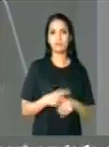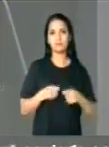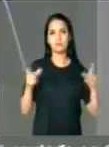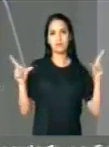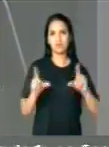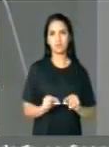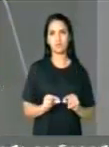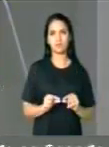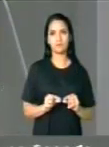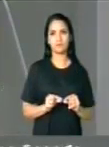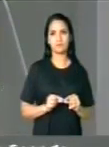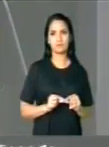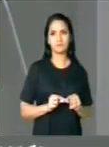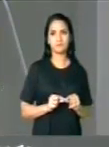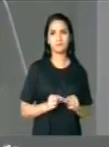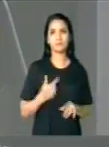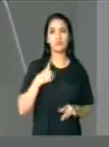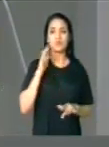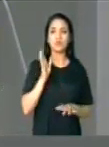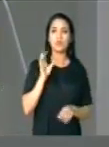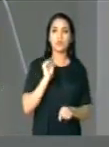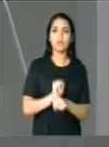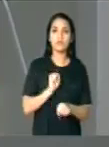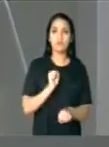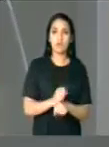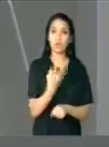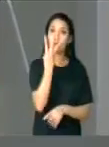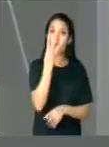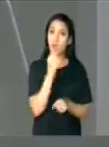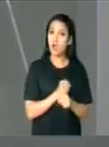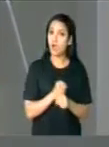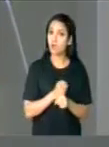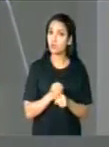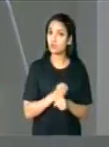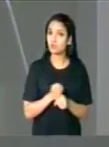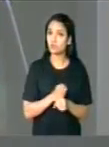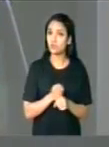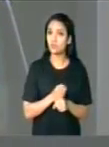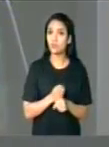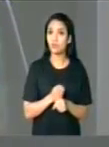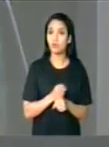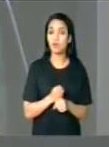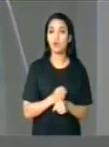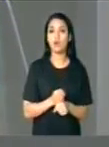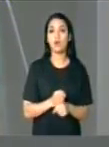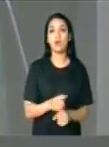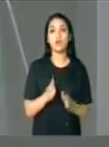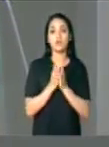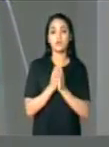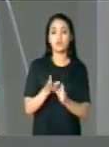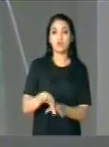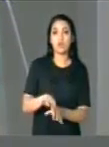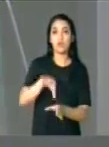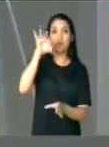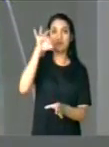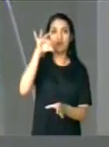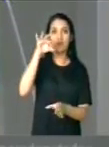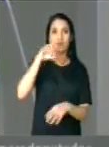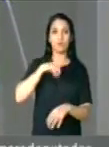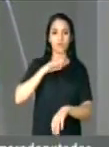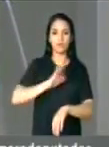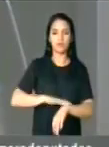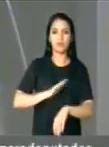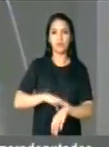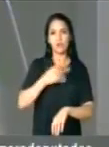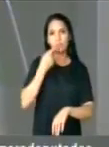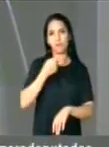grande expediente, que eu já estou esperando há 4 anos nessa casa para ser sorteada para o grande expediente.